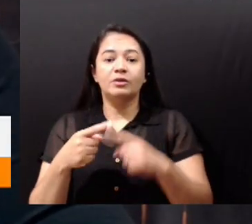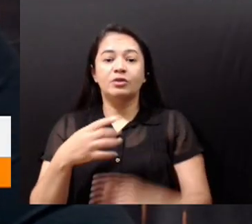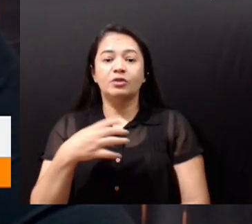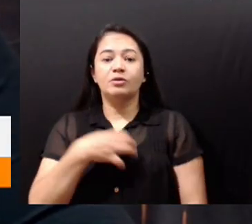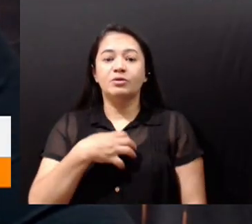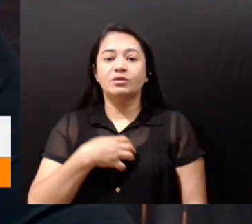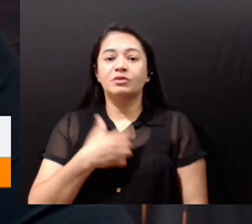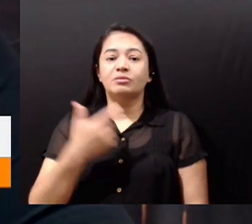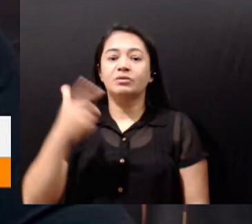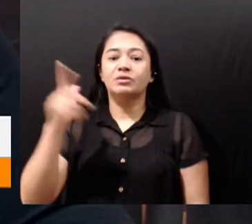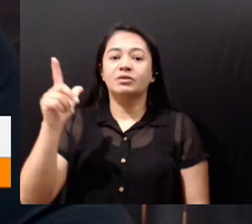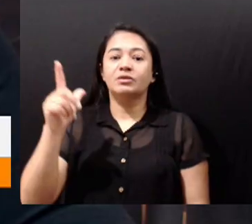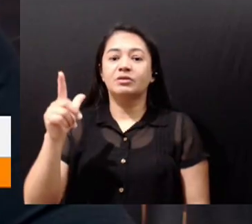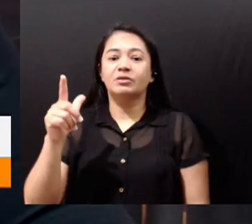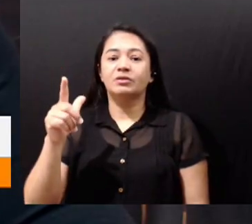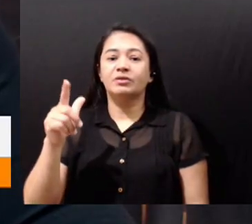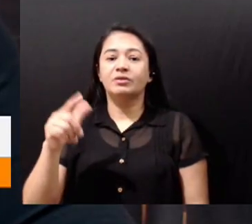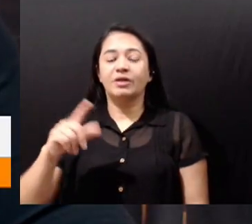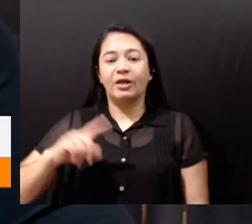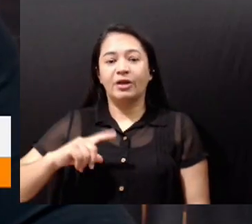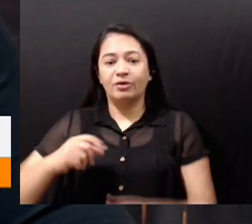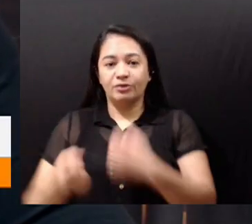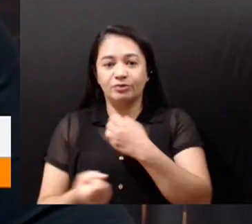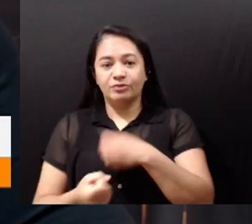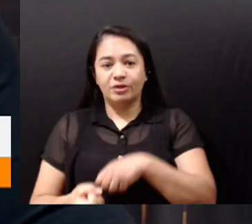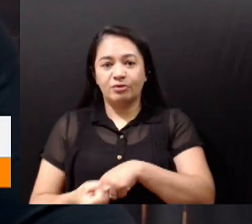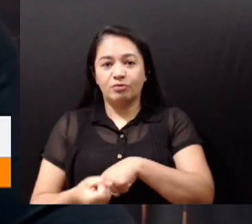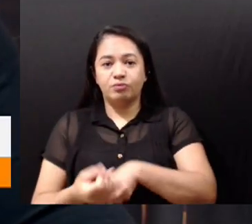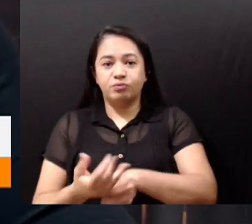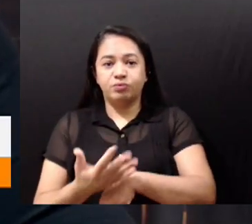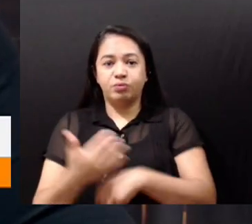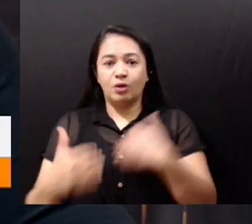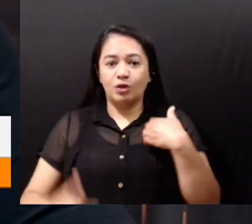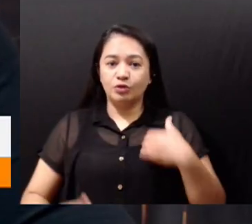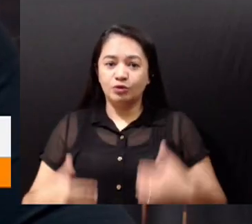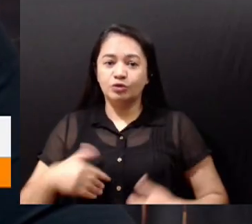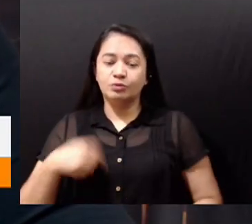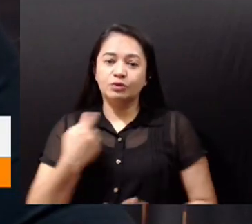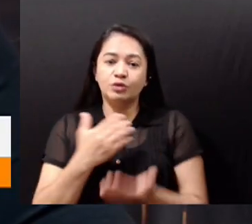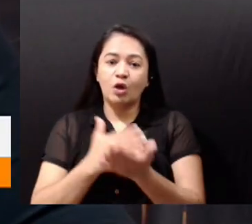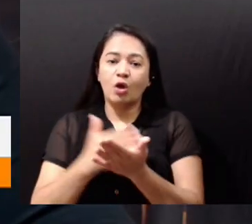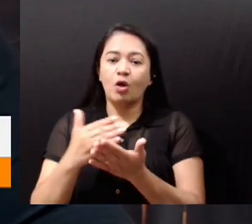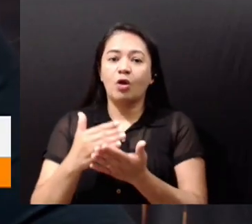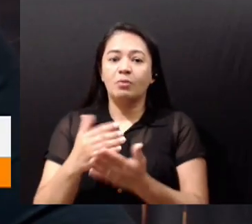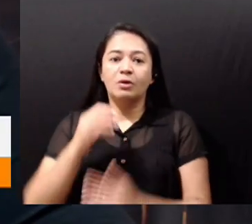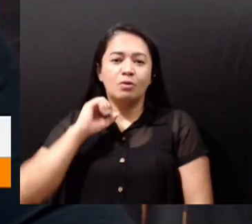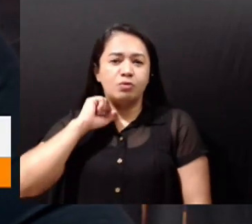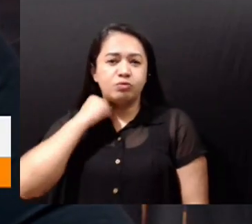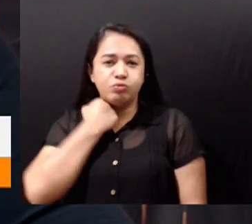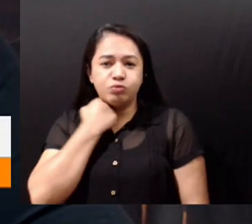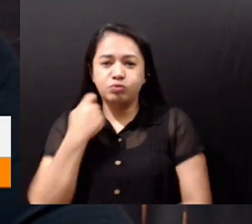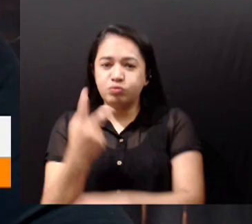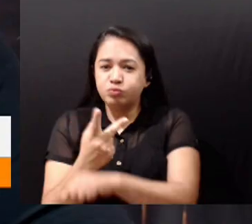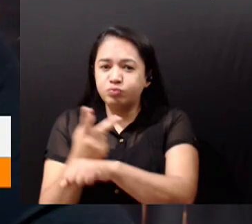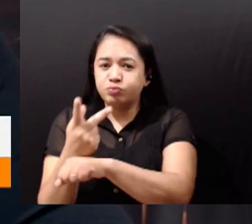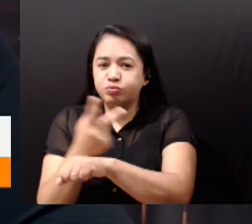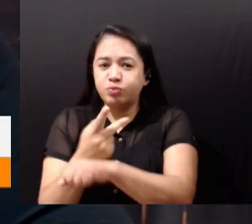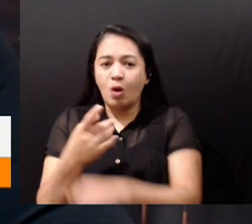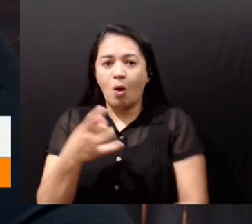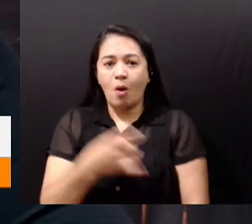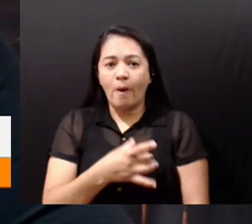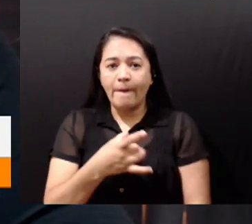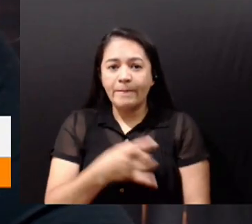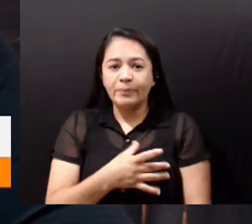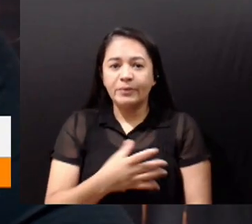processo inflamatório no corpo, e aí a gente começa a lidar com esse estresse, com essa busca, com esses medos de voltar a ter o